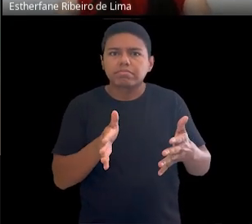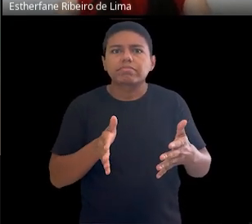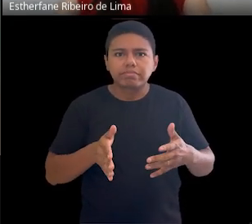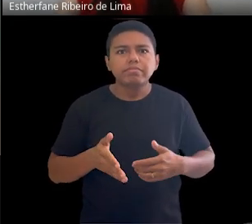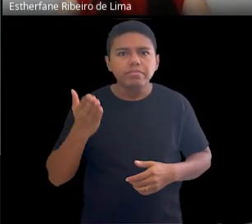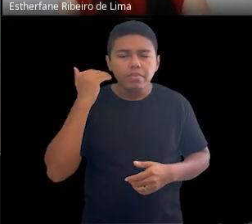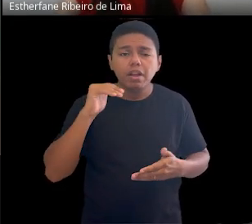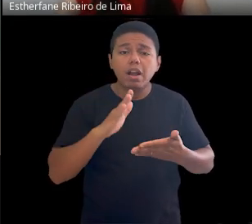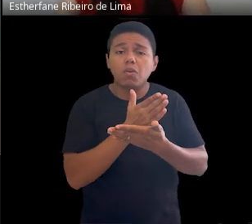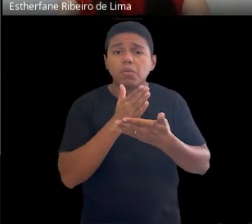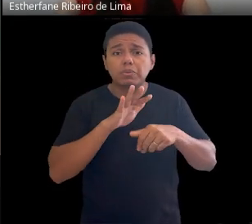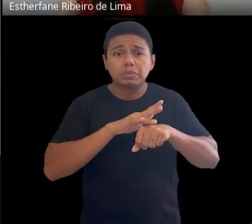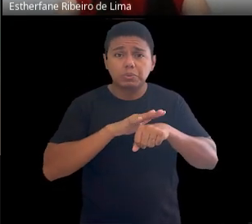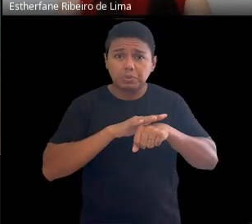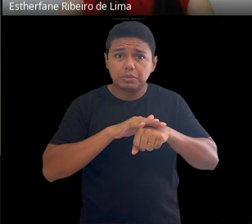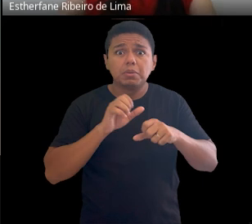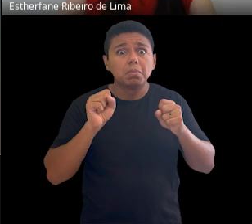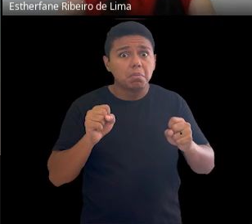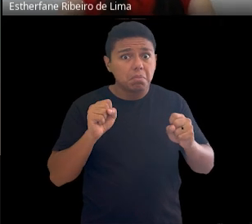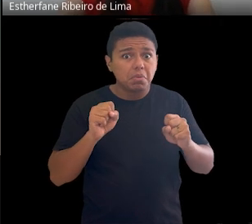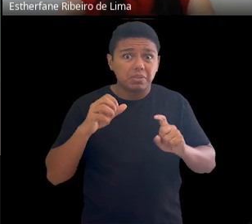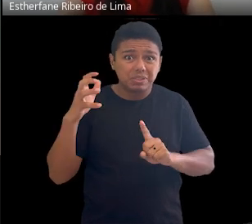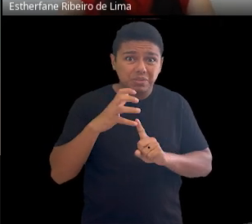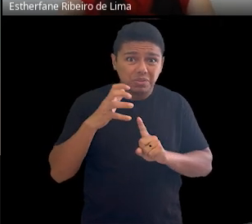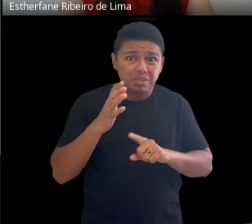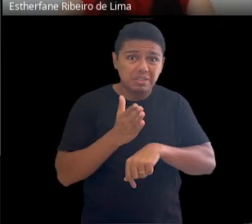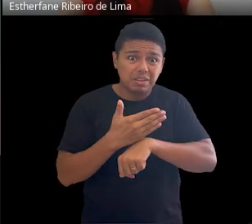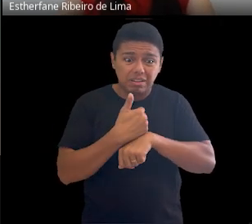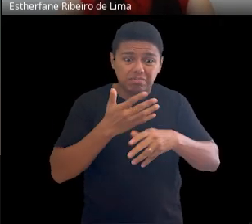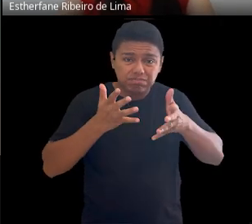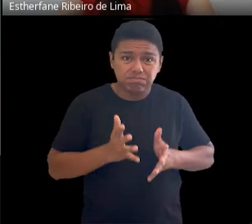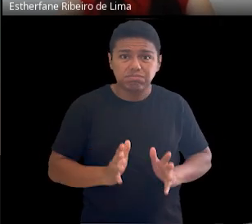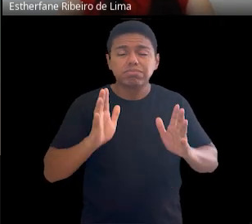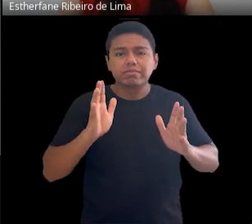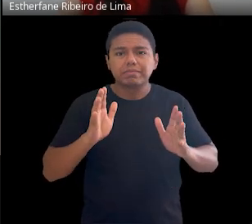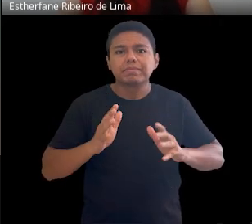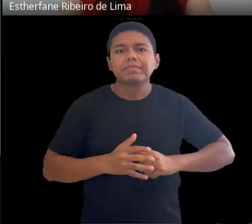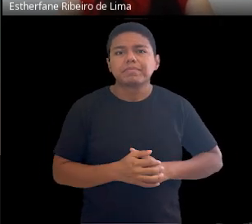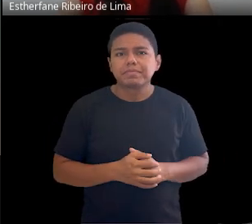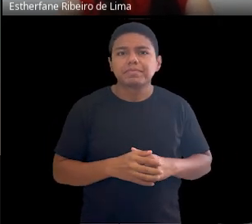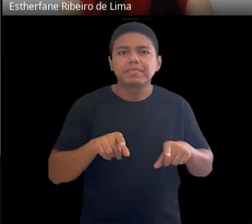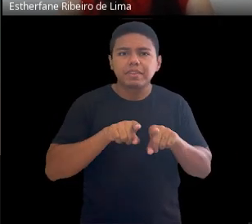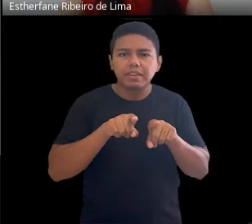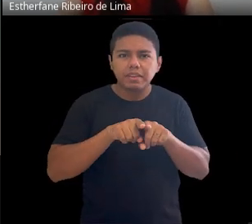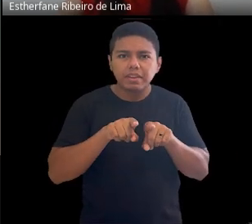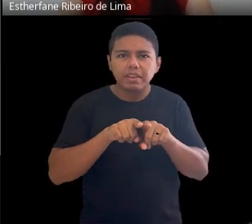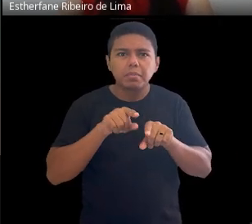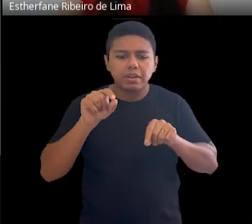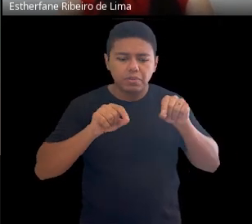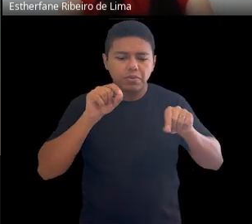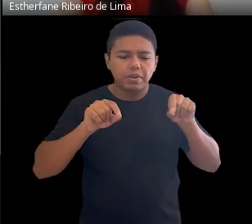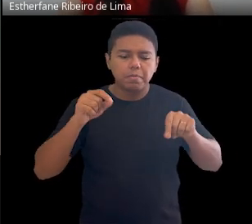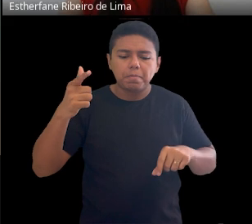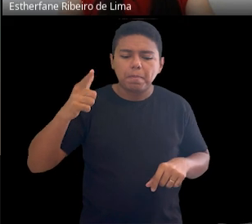pode induzir a um trabalho de parto prematuro. A coleta do corpo patológico, que é o Papa Nicolau, vai realizar